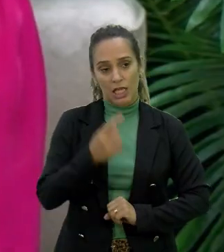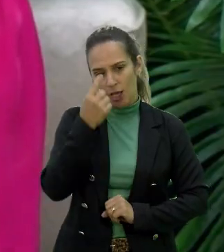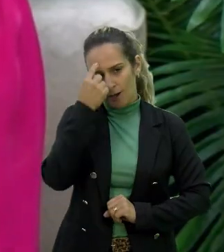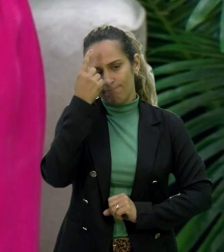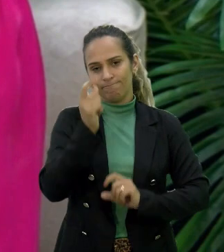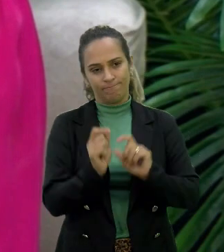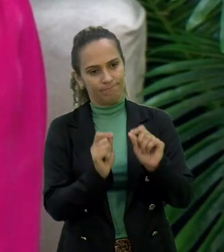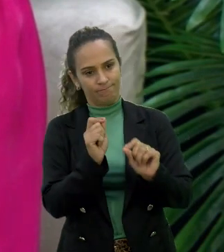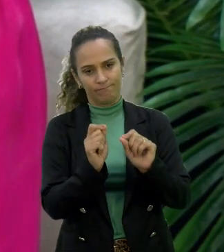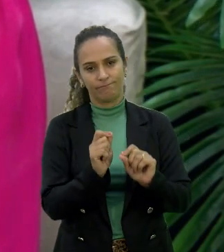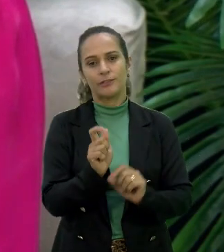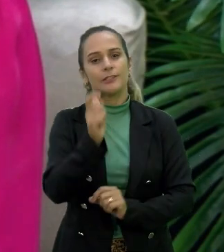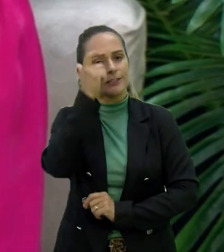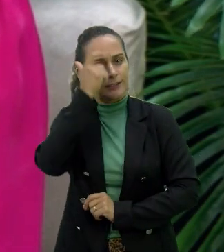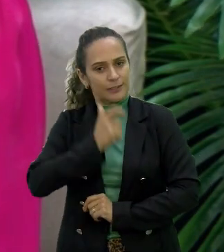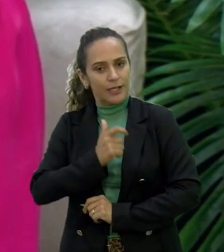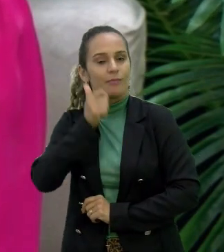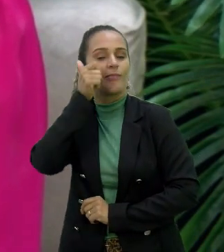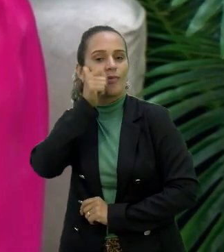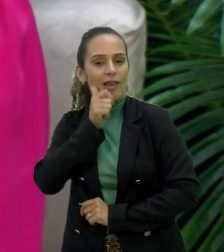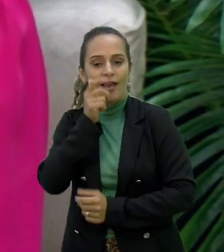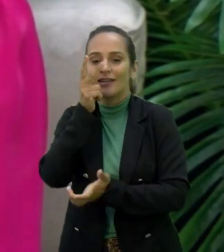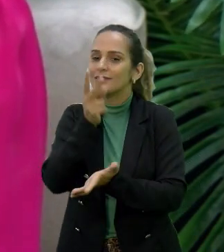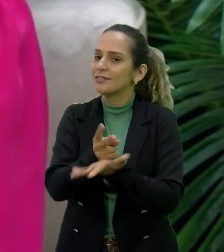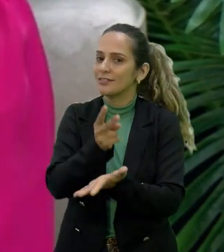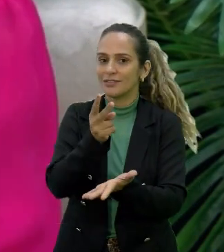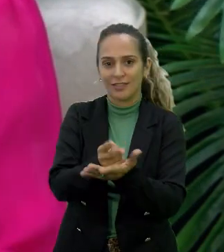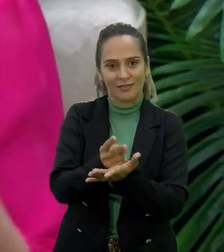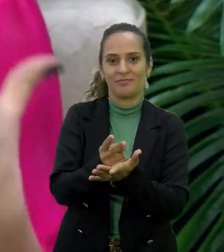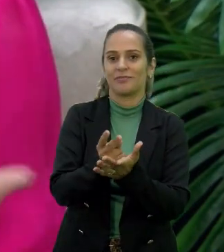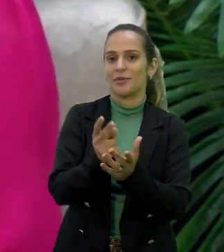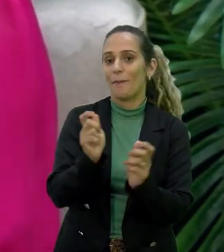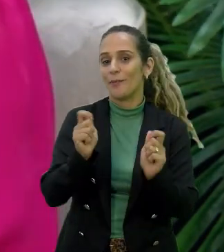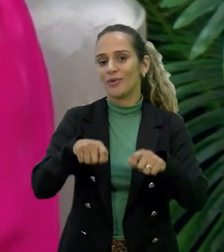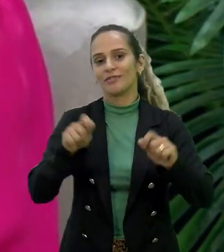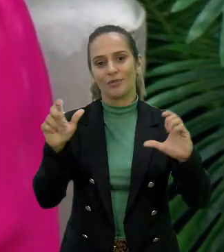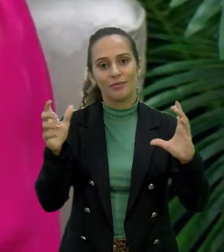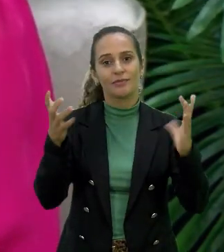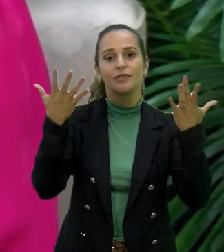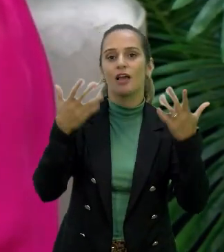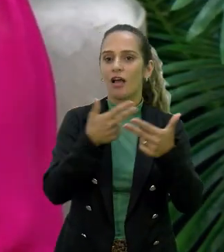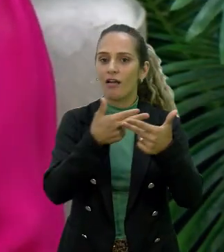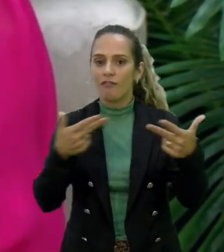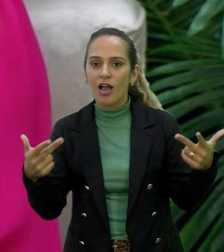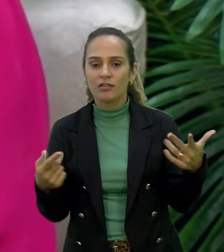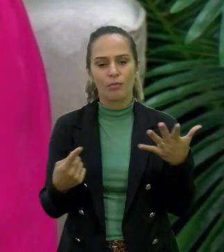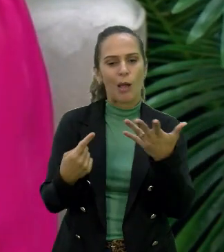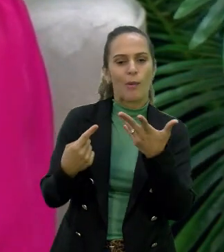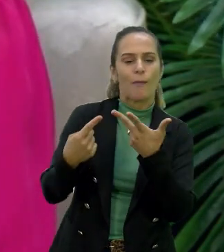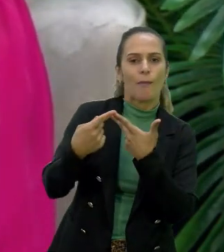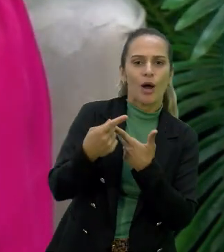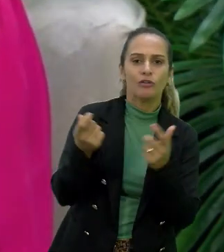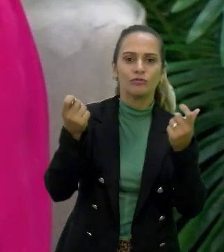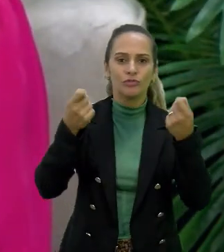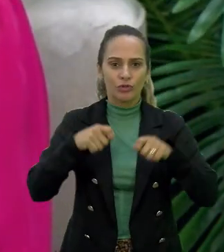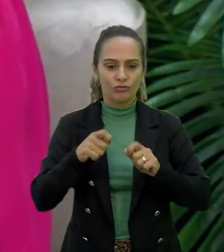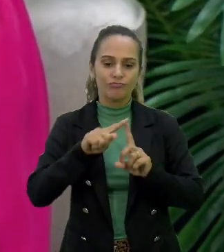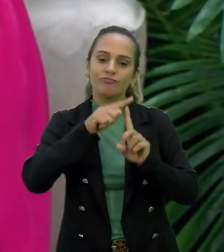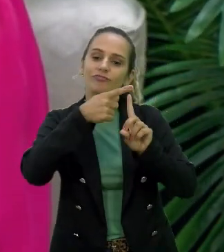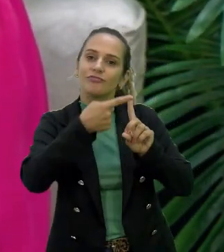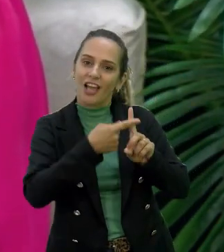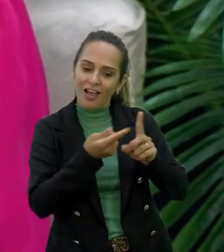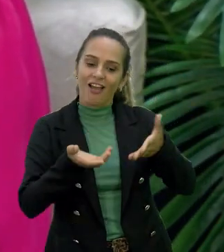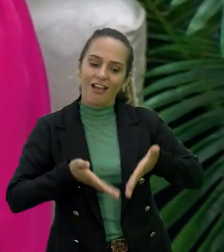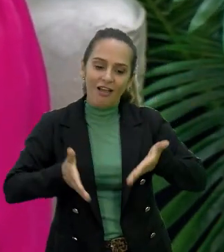eu acho que a ser mulher é sempre motivo de comemoração por vários aspectos né Nós temos o dom de gerar filhos